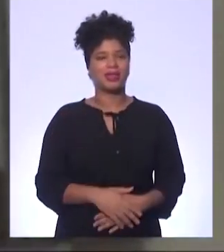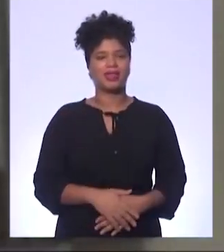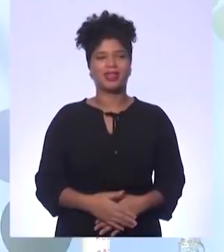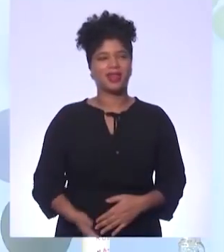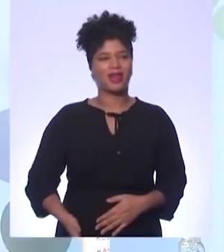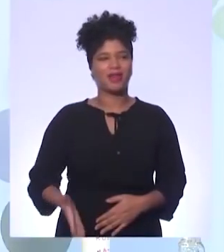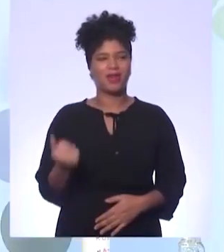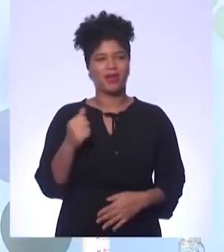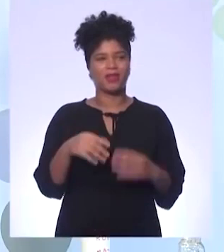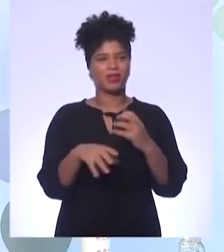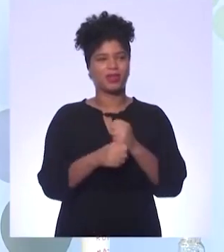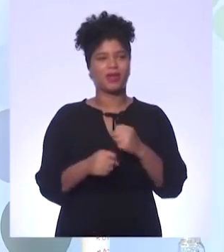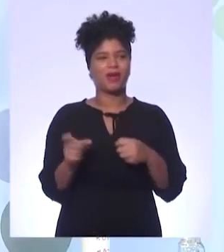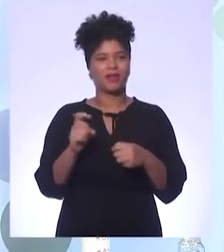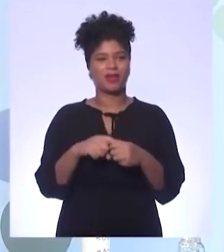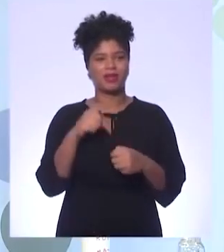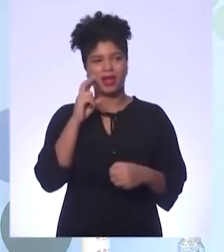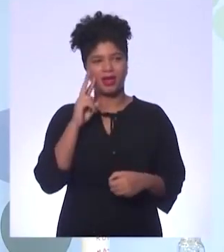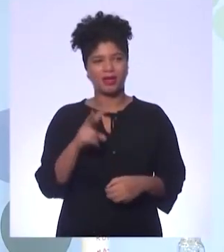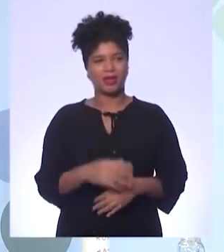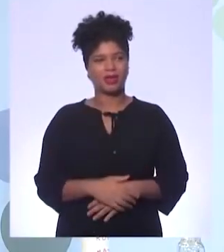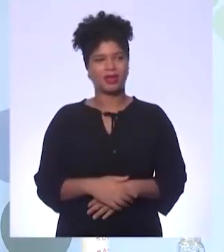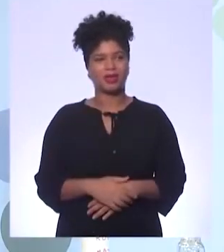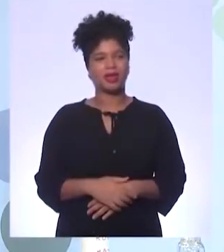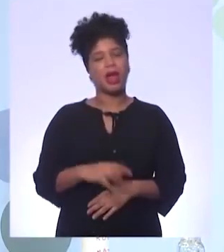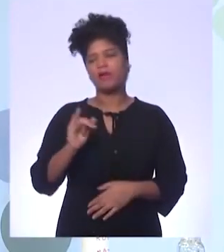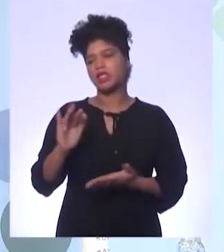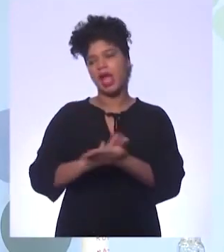conta aqui. Vamos lá, pode voltar a tela para mim. Desculpa, não